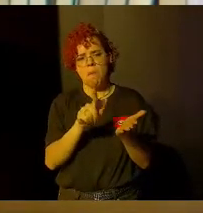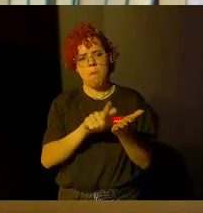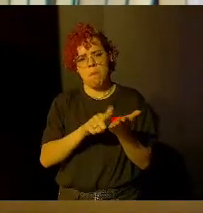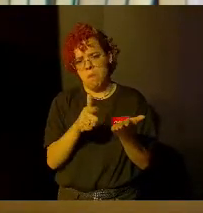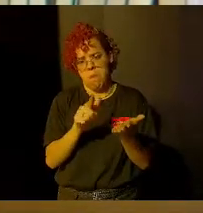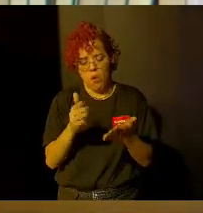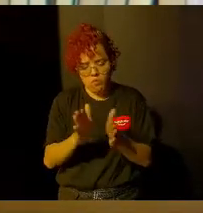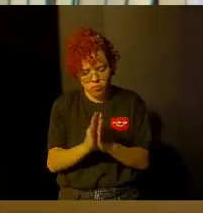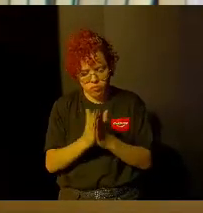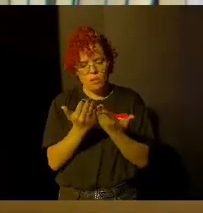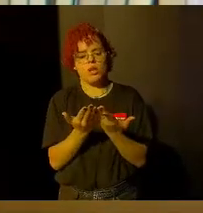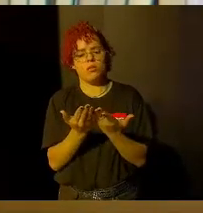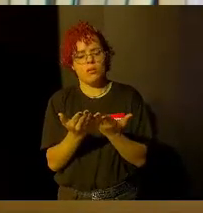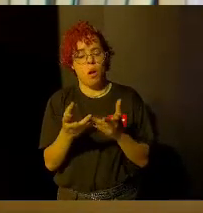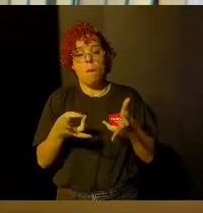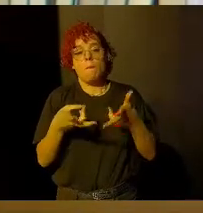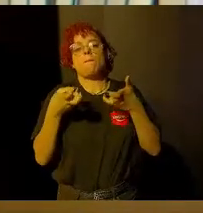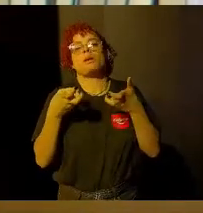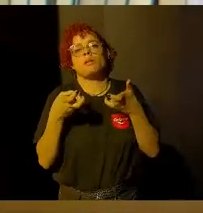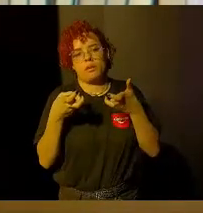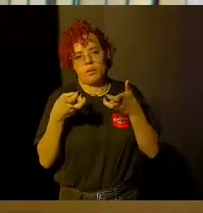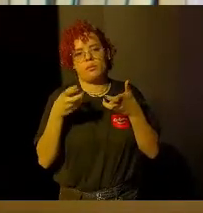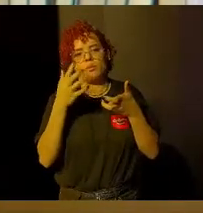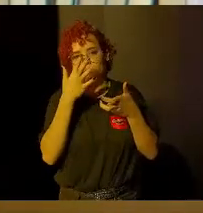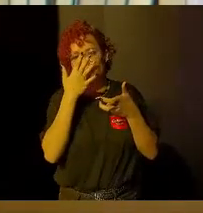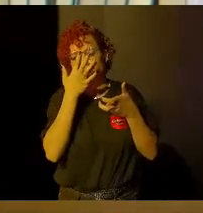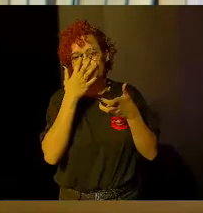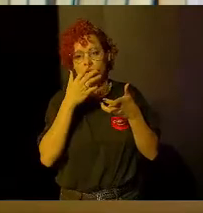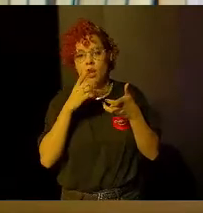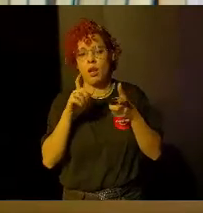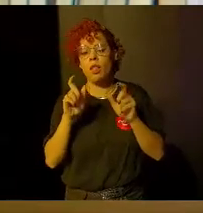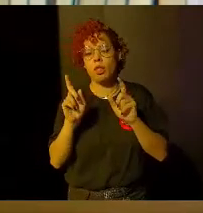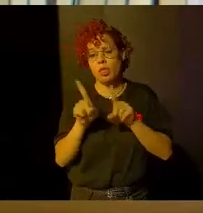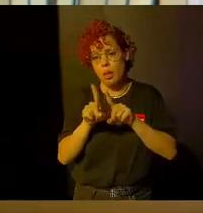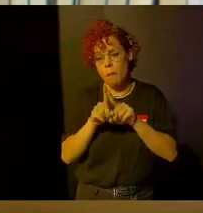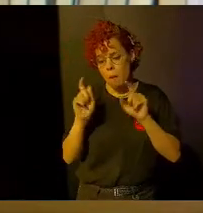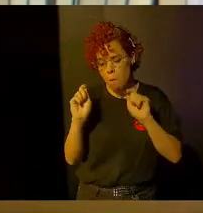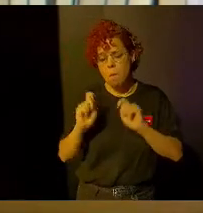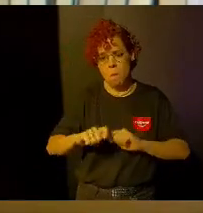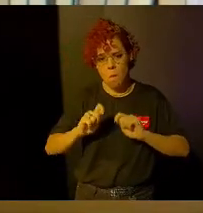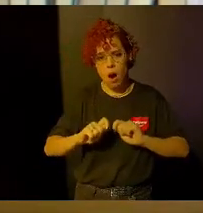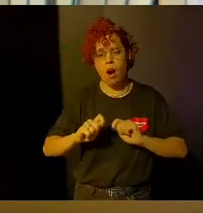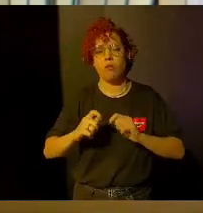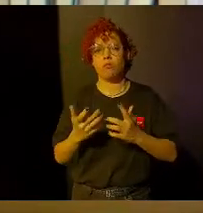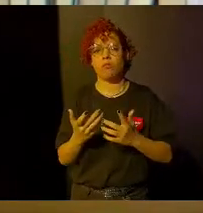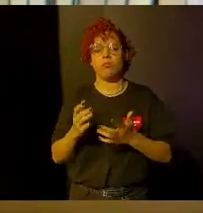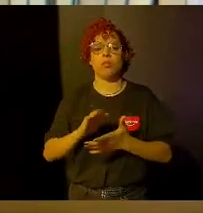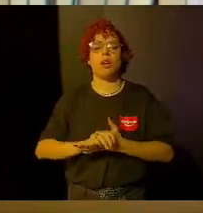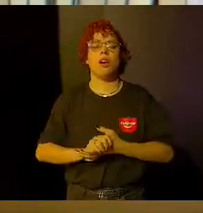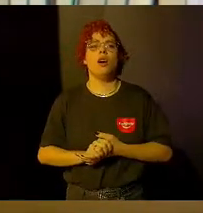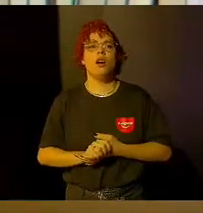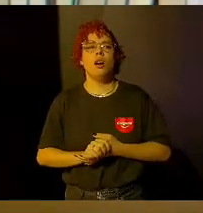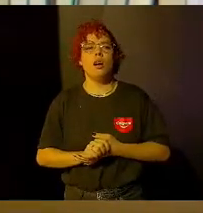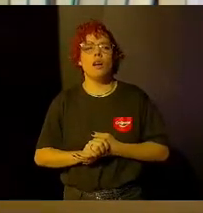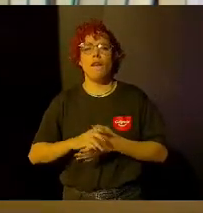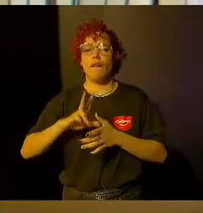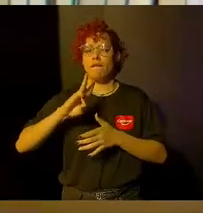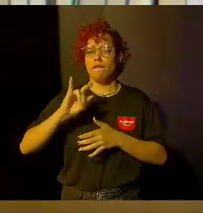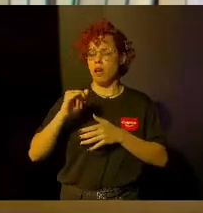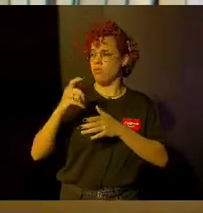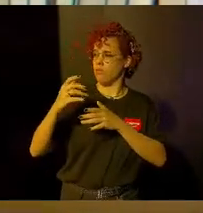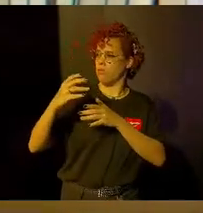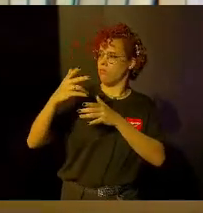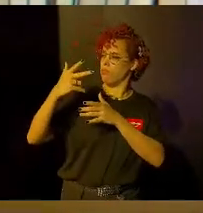perceber o todo então ele também funciona como uma espécie de oráculo que vai para trás